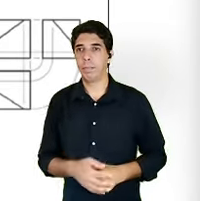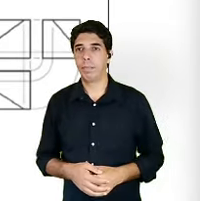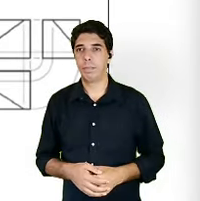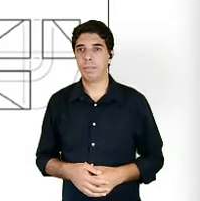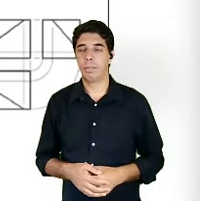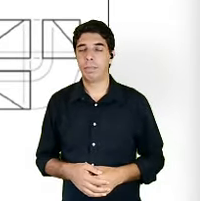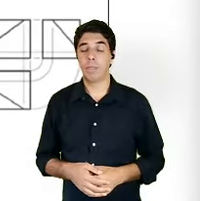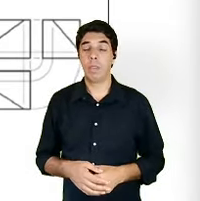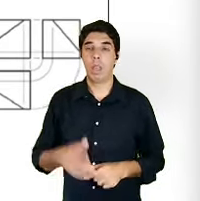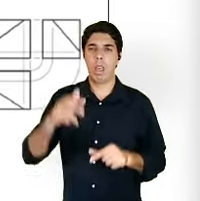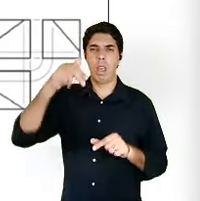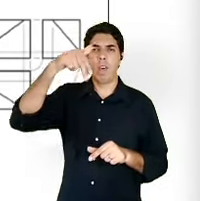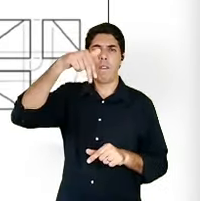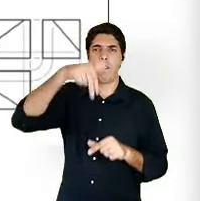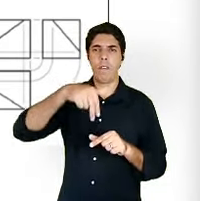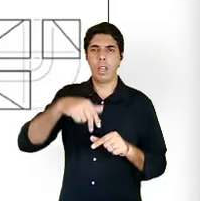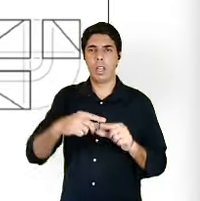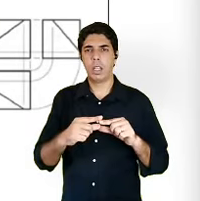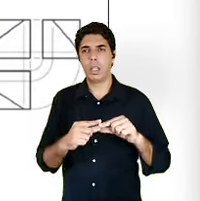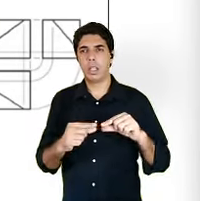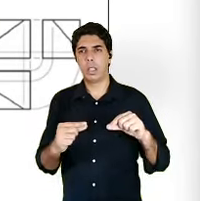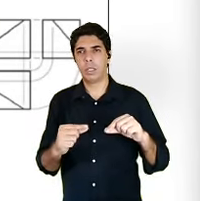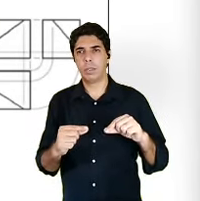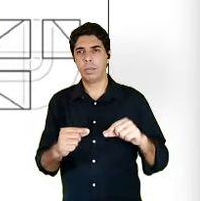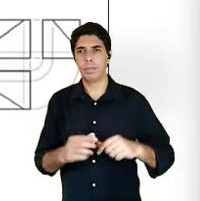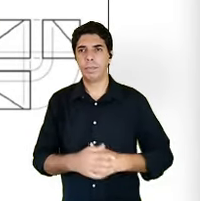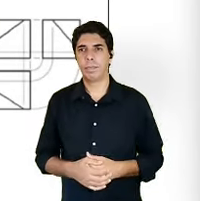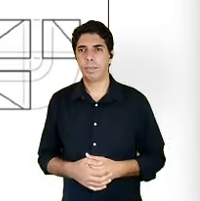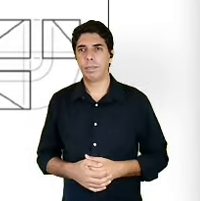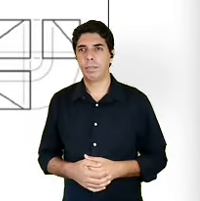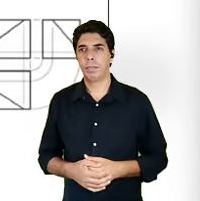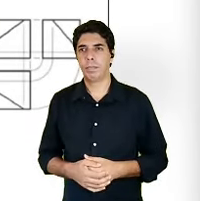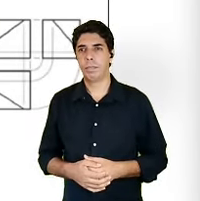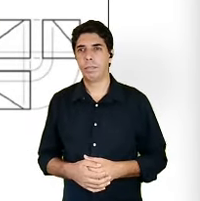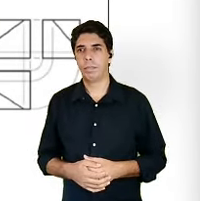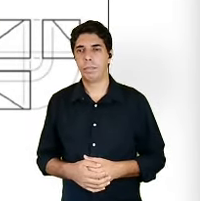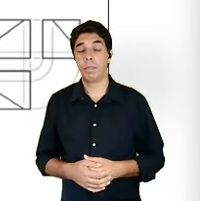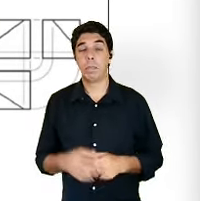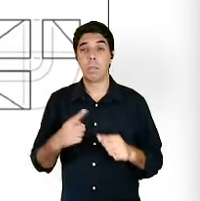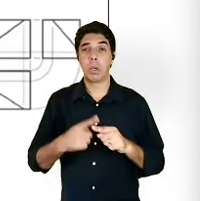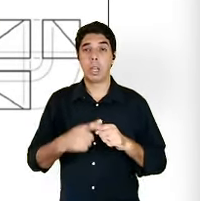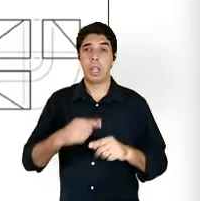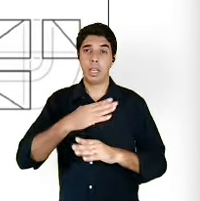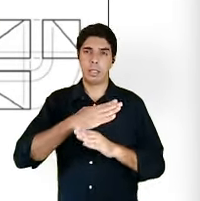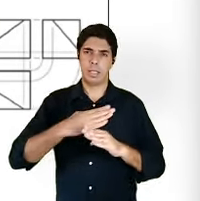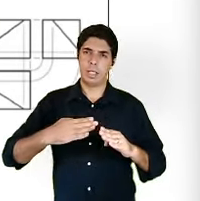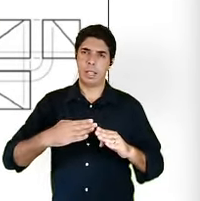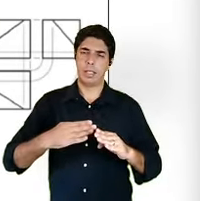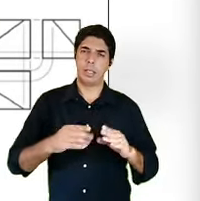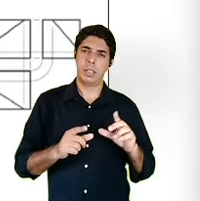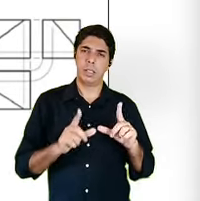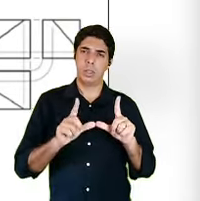corresponderia à visão que se tem dessa parte inclinada, como ela é inclinada em relação aos